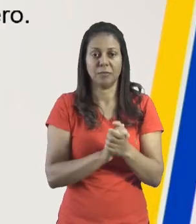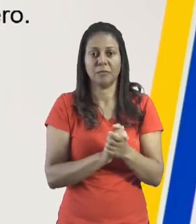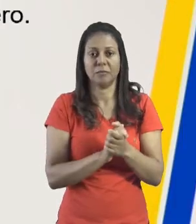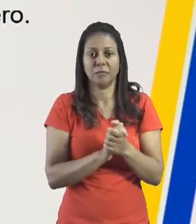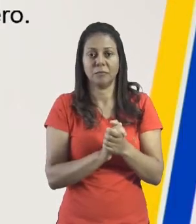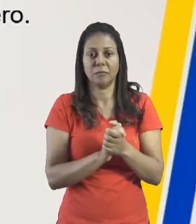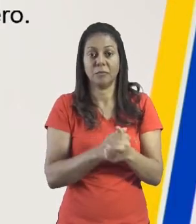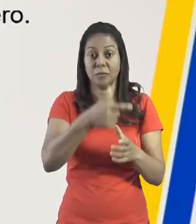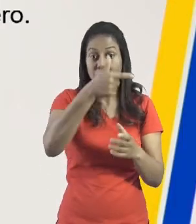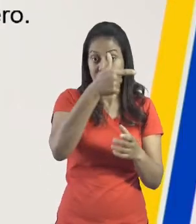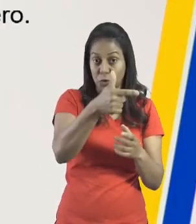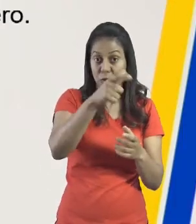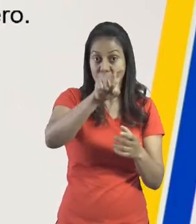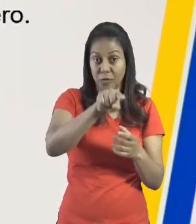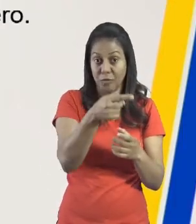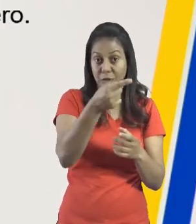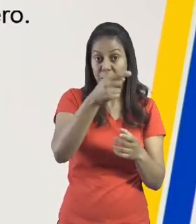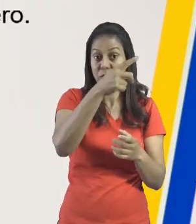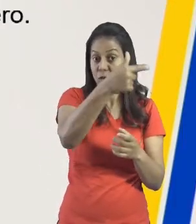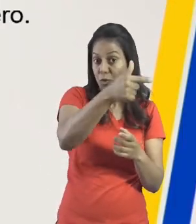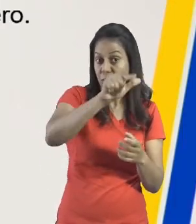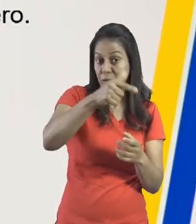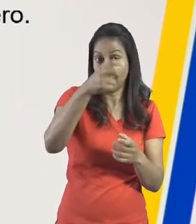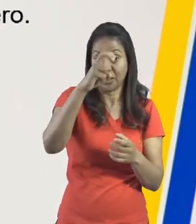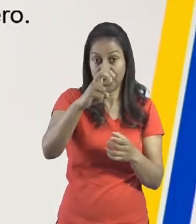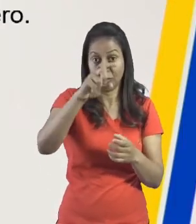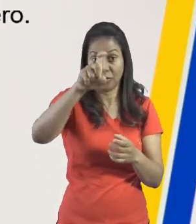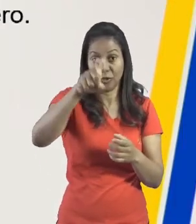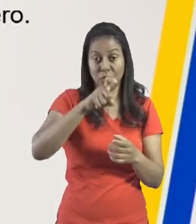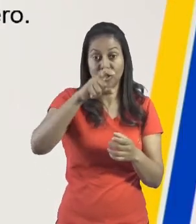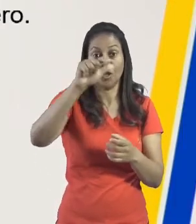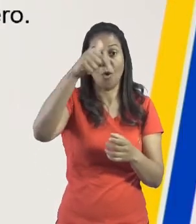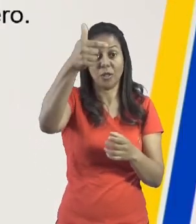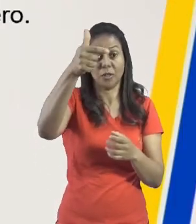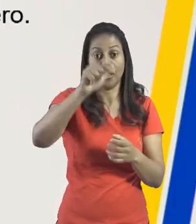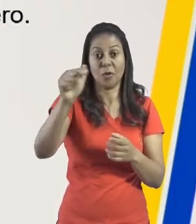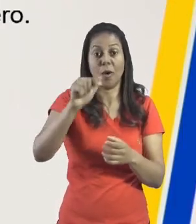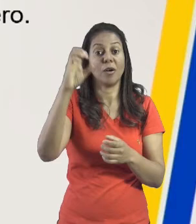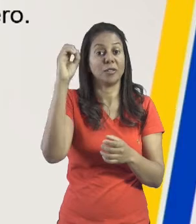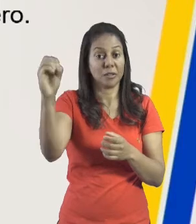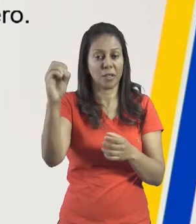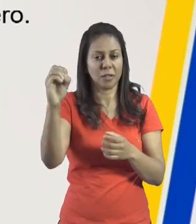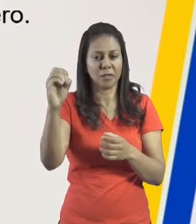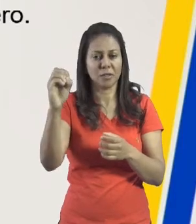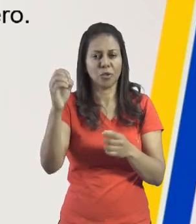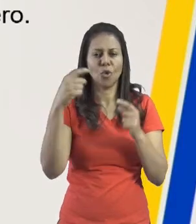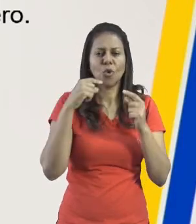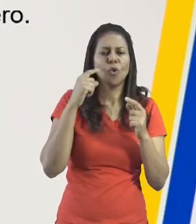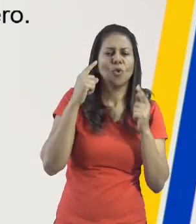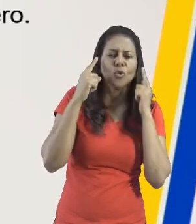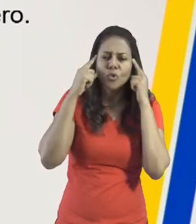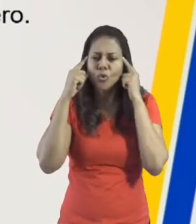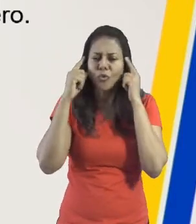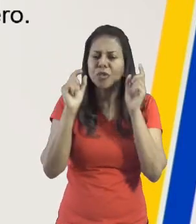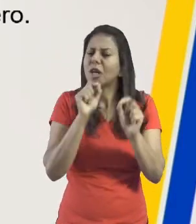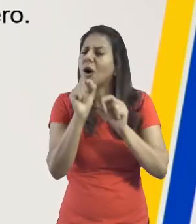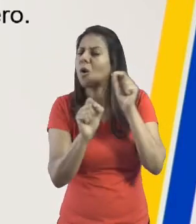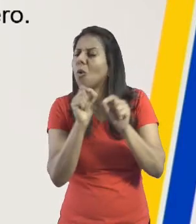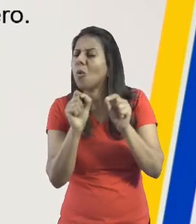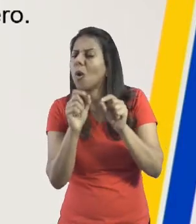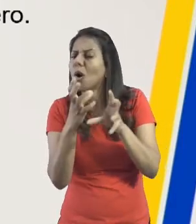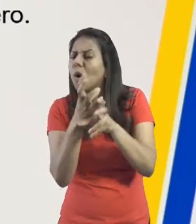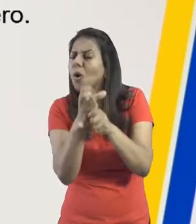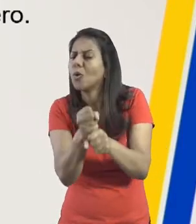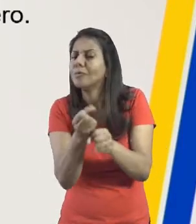nós temos 2,5x² também igual a zero. Vocês têm dúvida qual vai ser a solução também